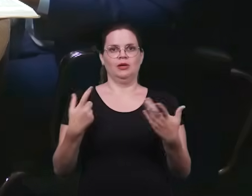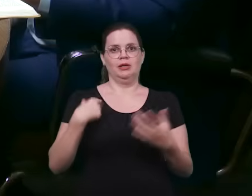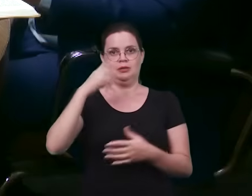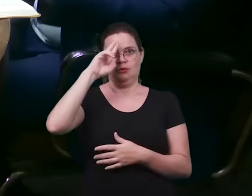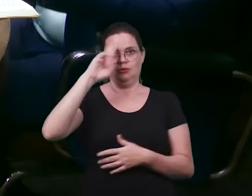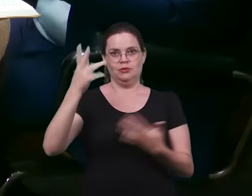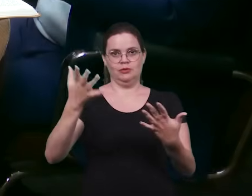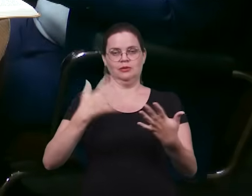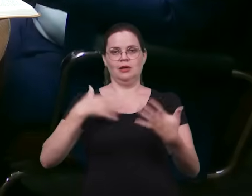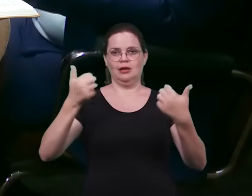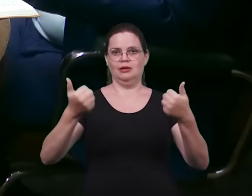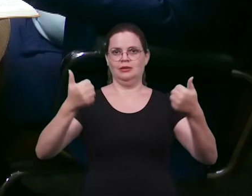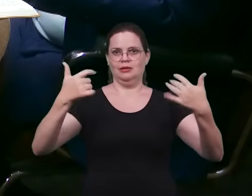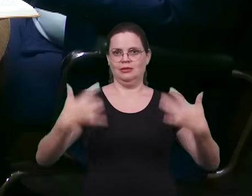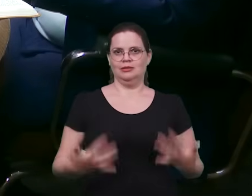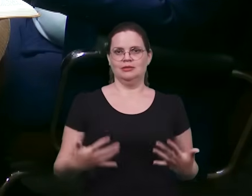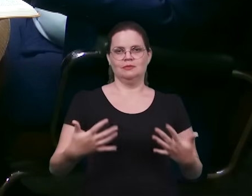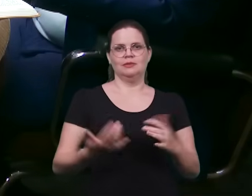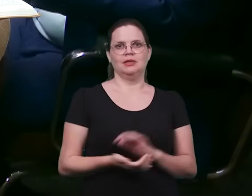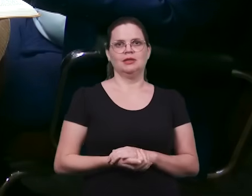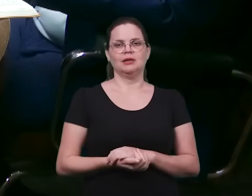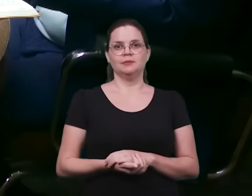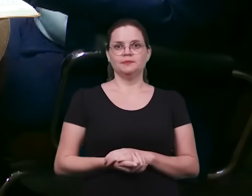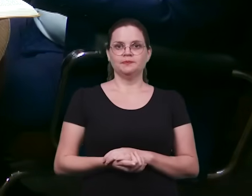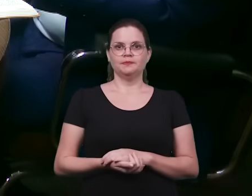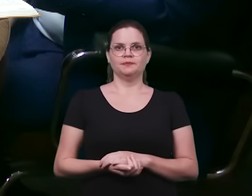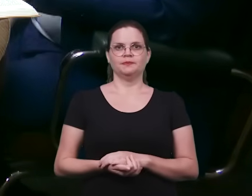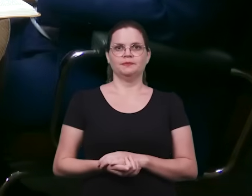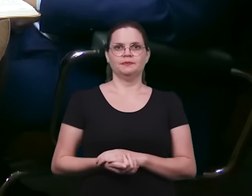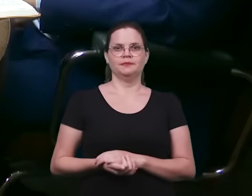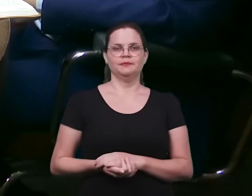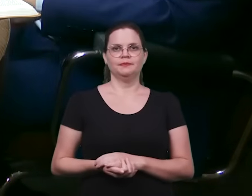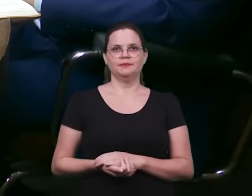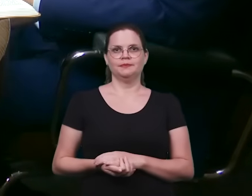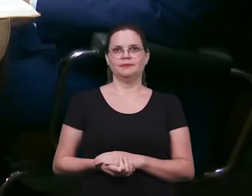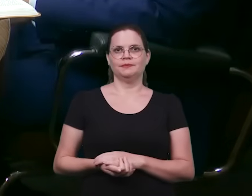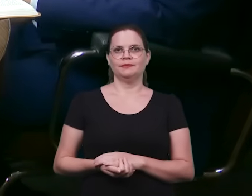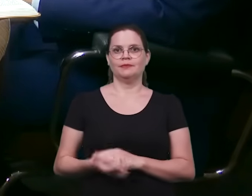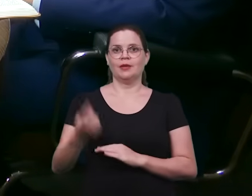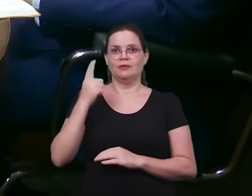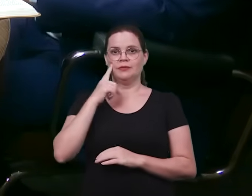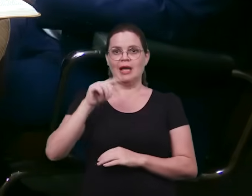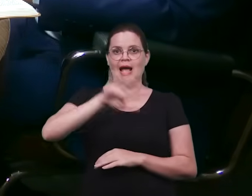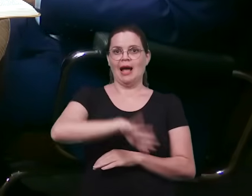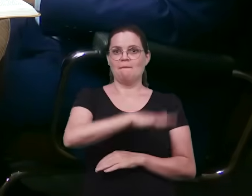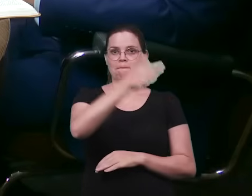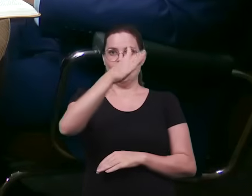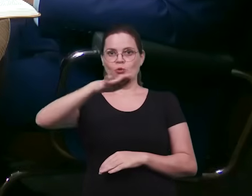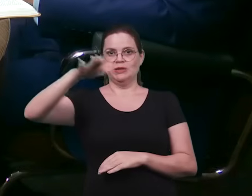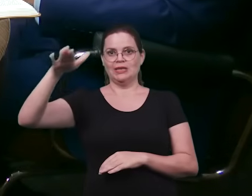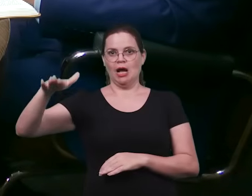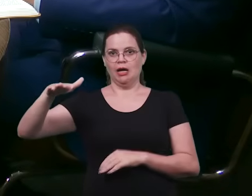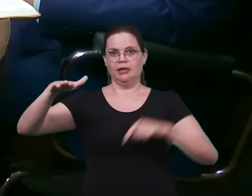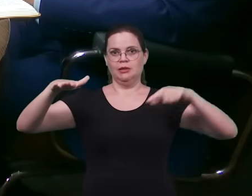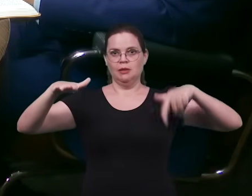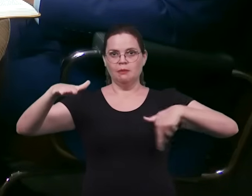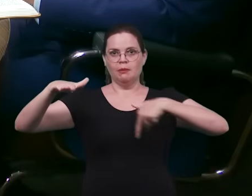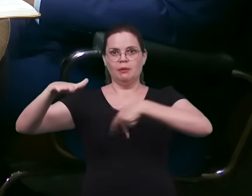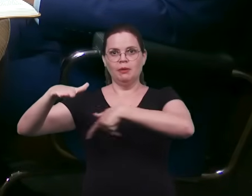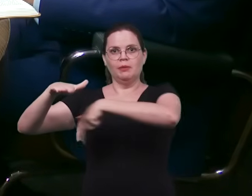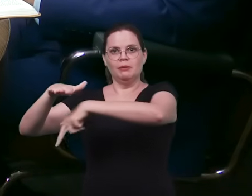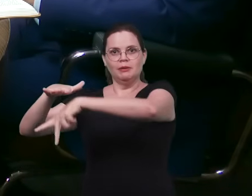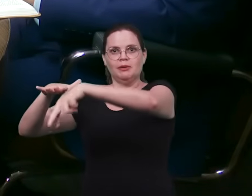aqui, através de Moisés, nesse capítulo? Olha, eles ficaram rodeando a montanha de Seir, foi